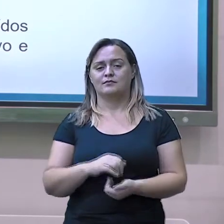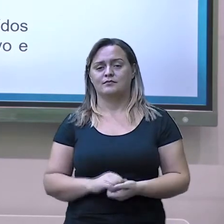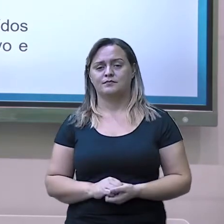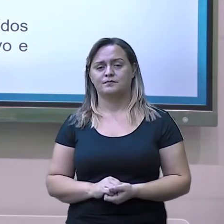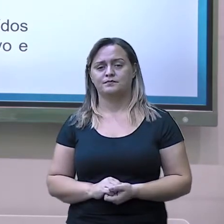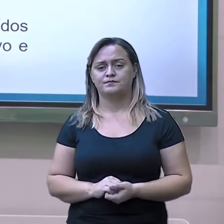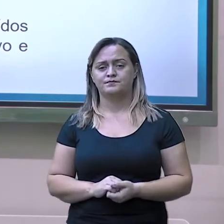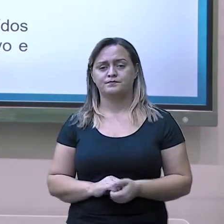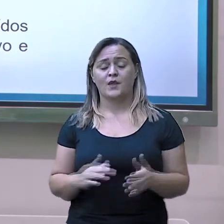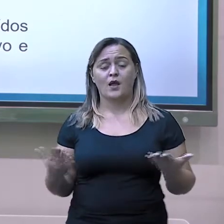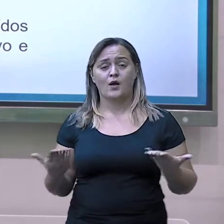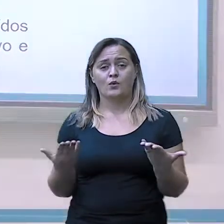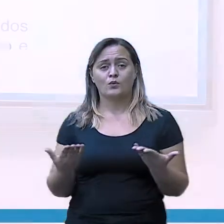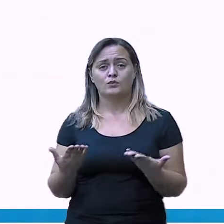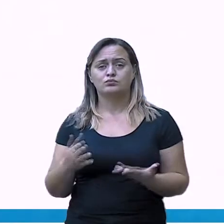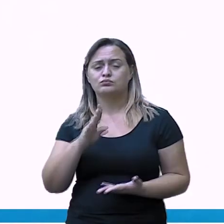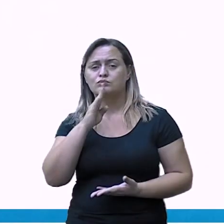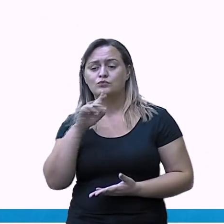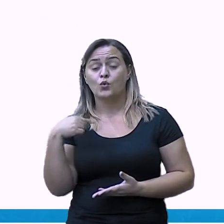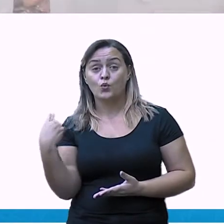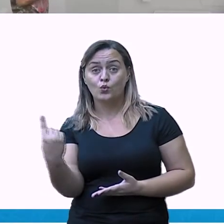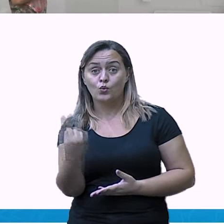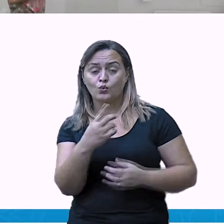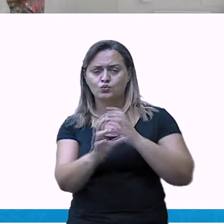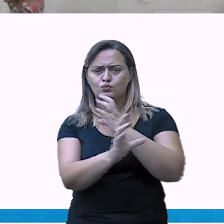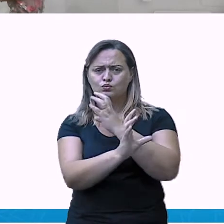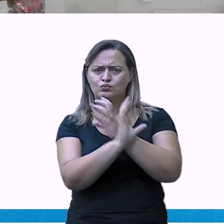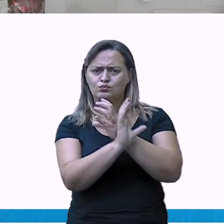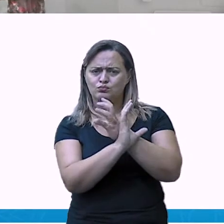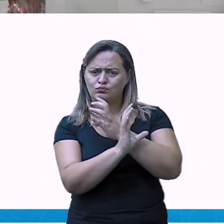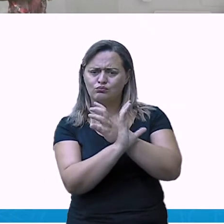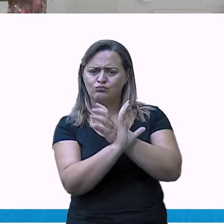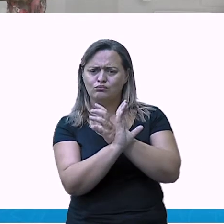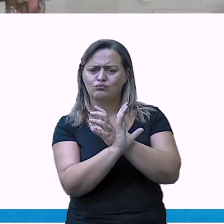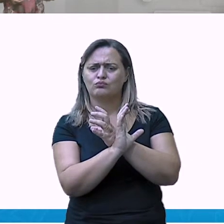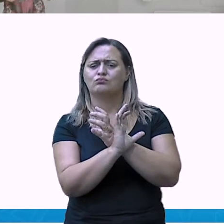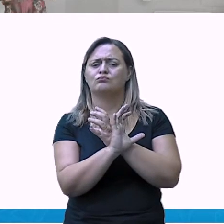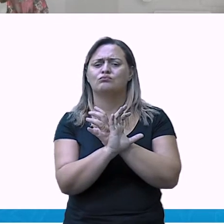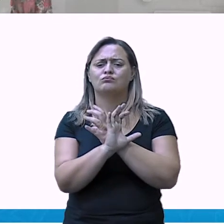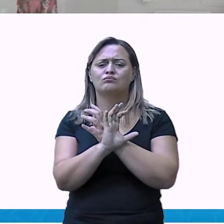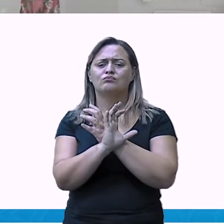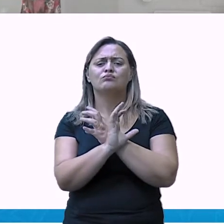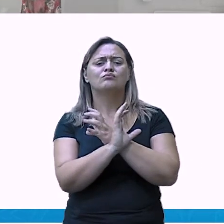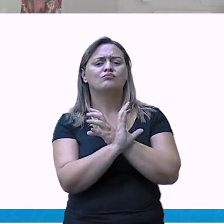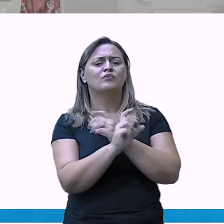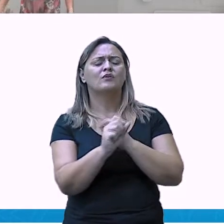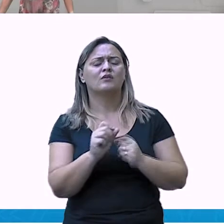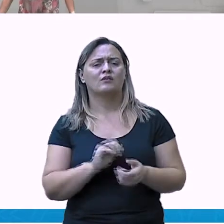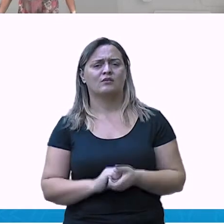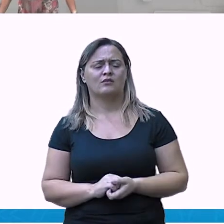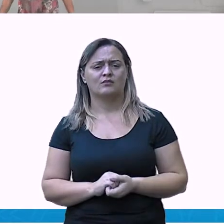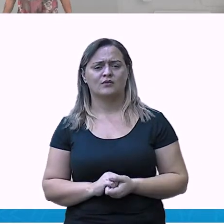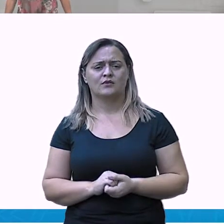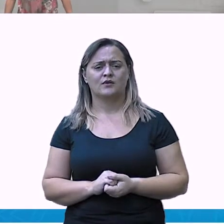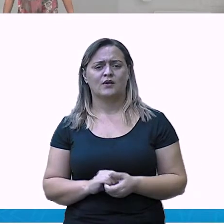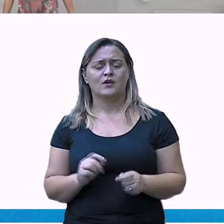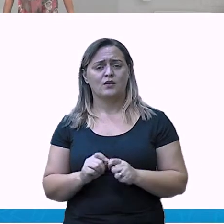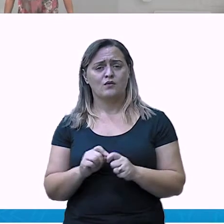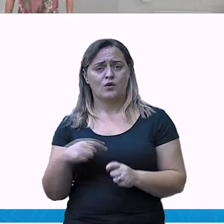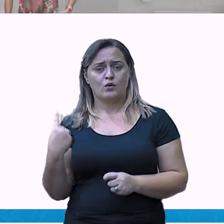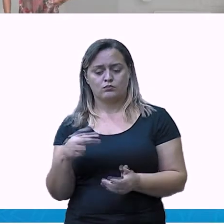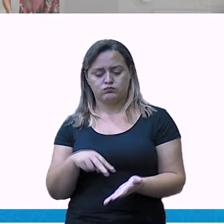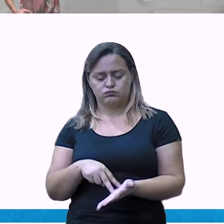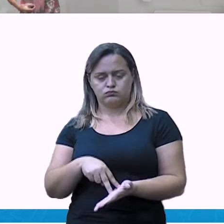sobre o nosso esqueleto? O esqueleto humano. É o esqueleto humano que nos mantém